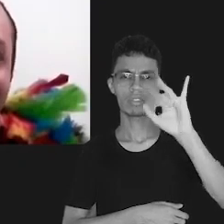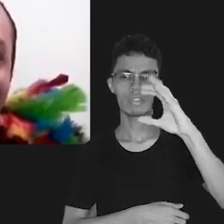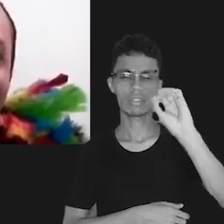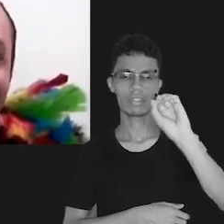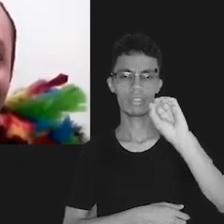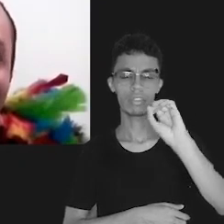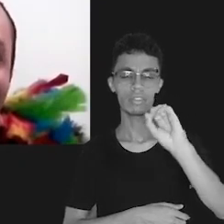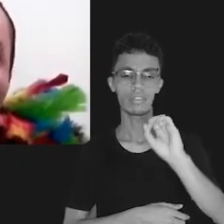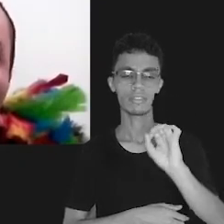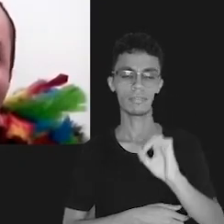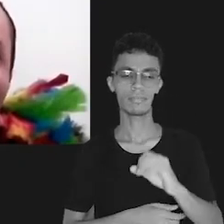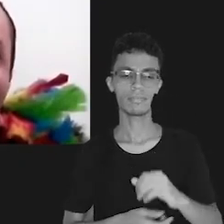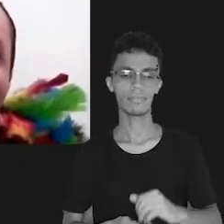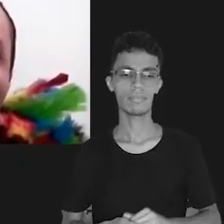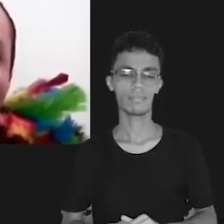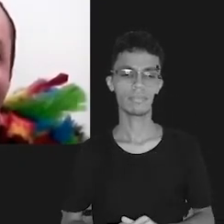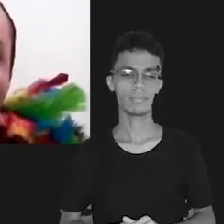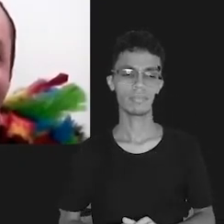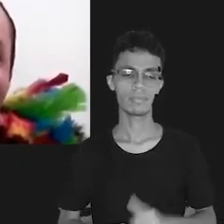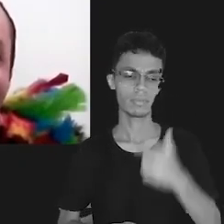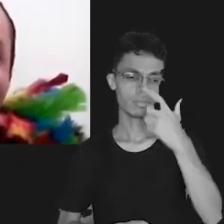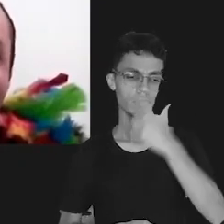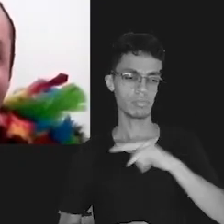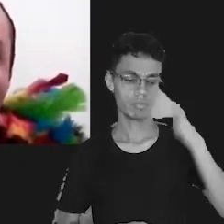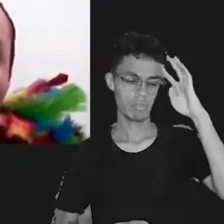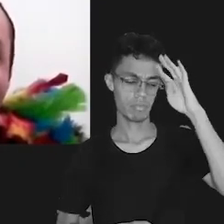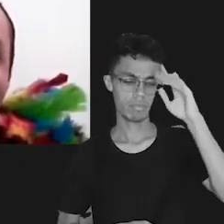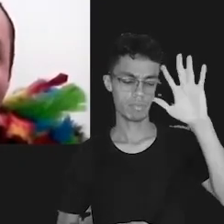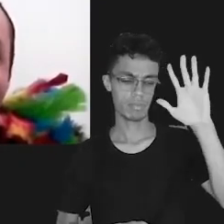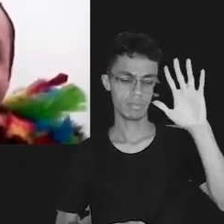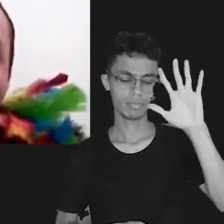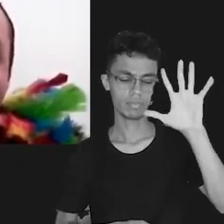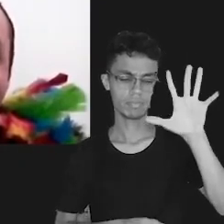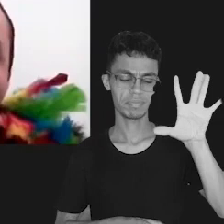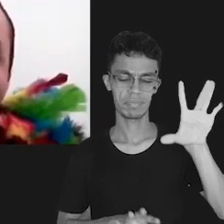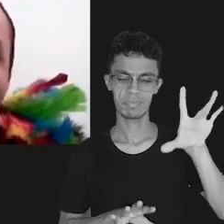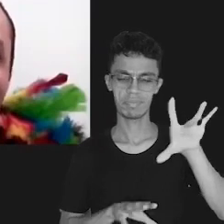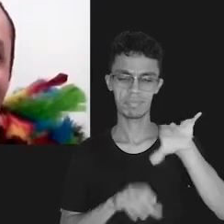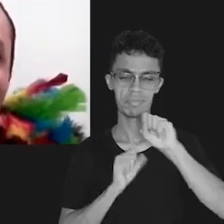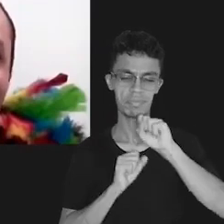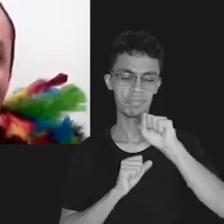Bom, eu tenho sonho, dístico eu não adquiri ainda.